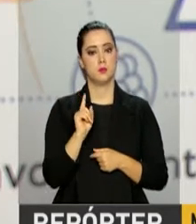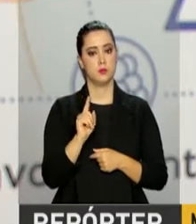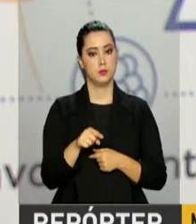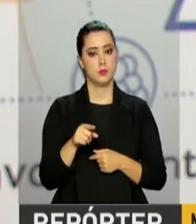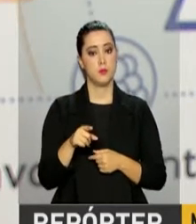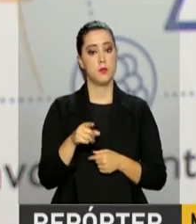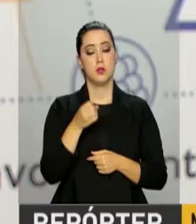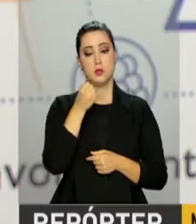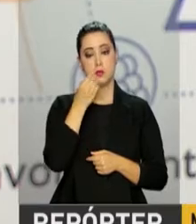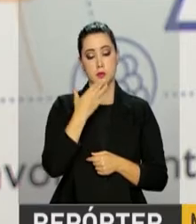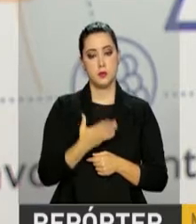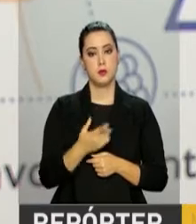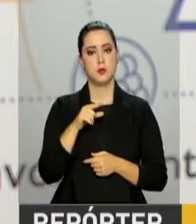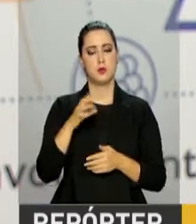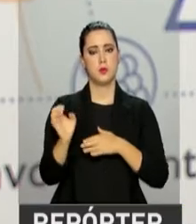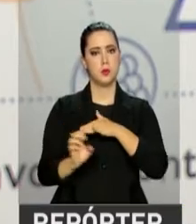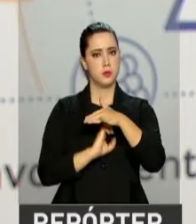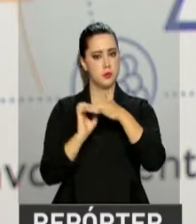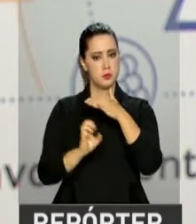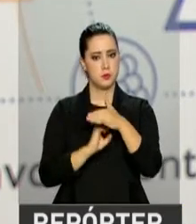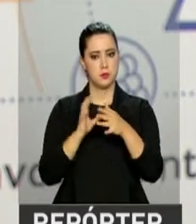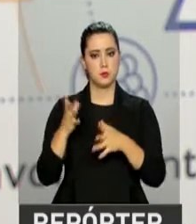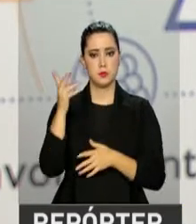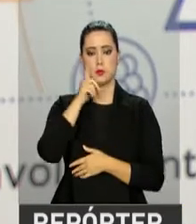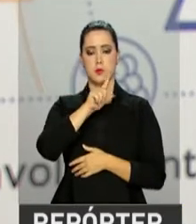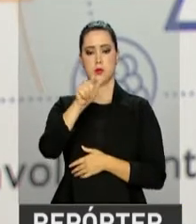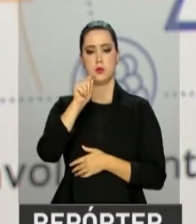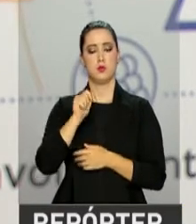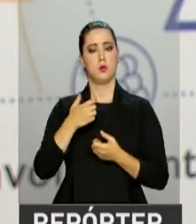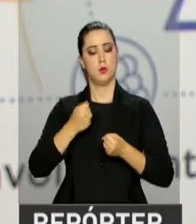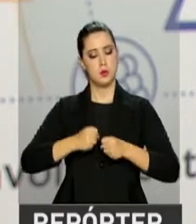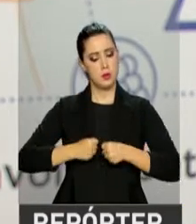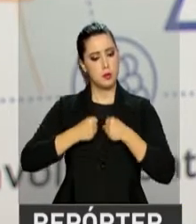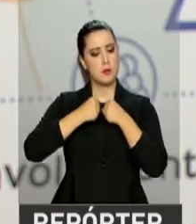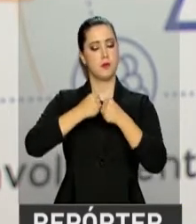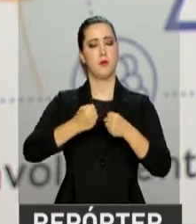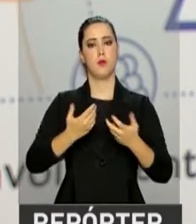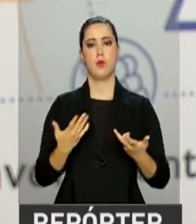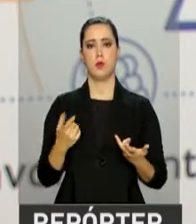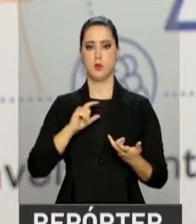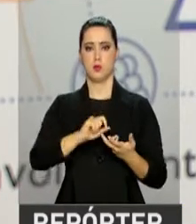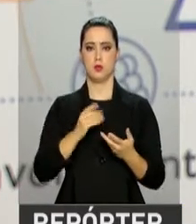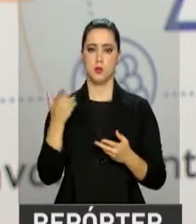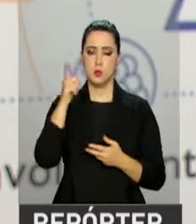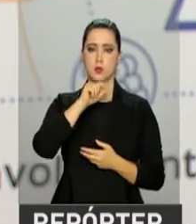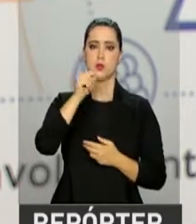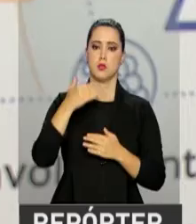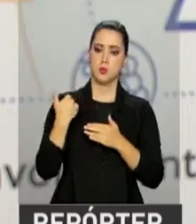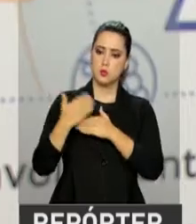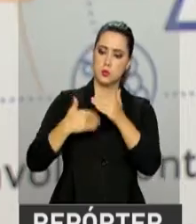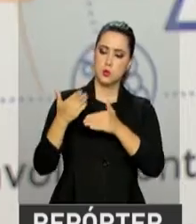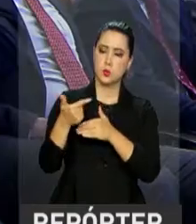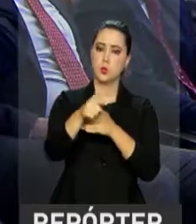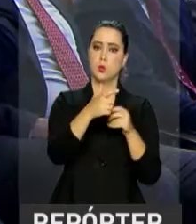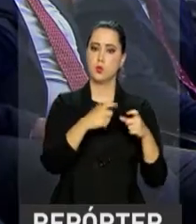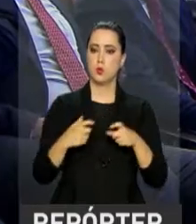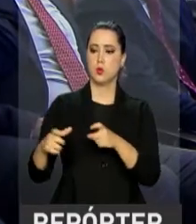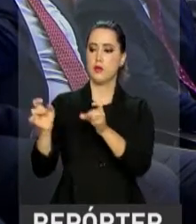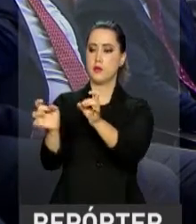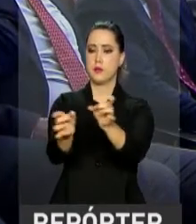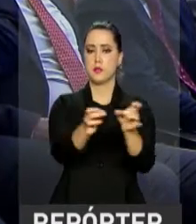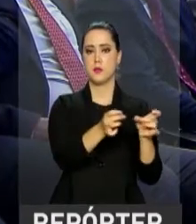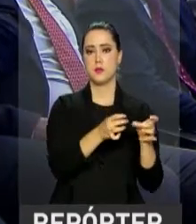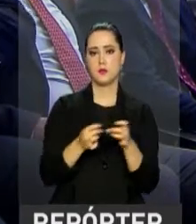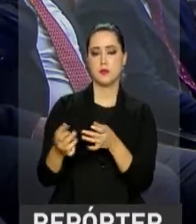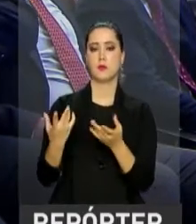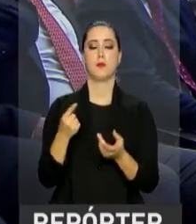favoreceu que as empresas ganhasse musculatura e conseguissem alcançar outros mercados o brasil tem uma